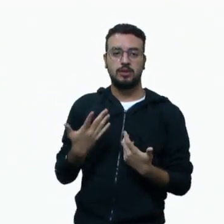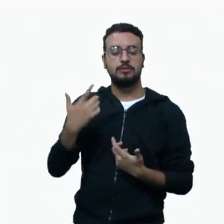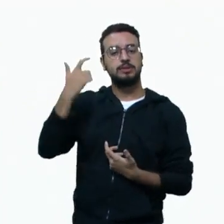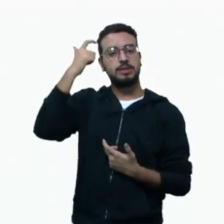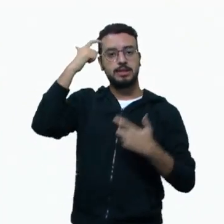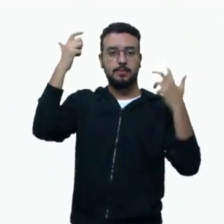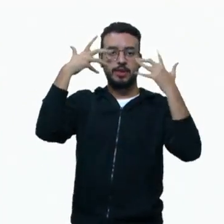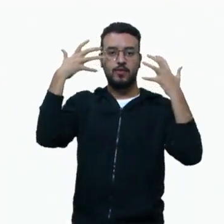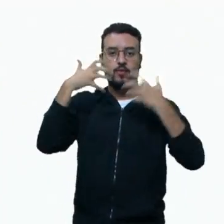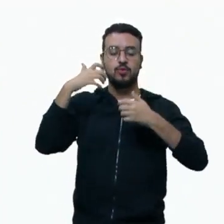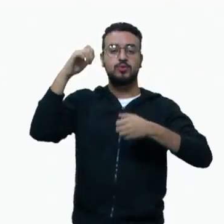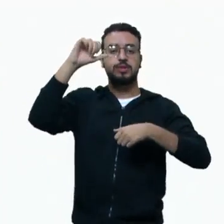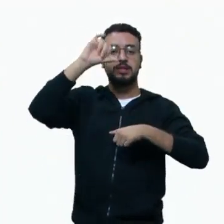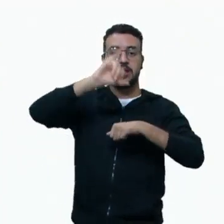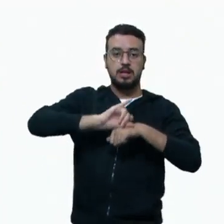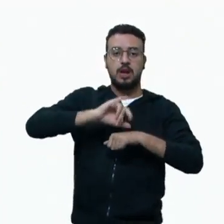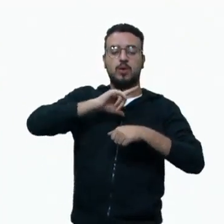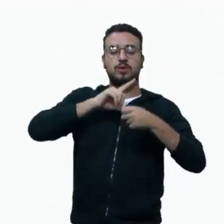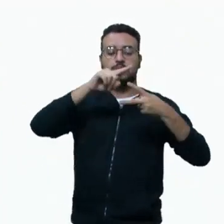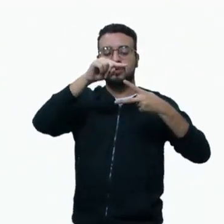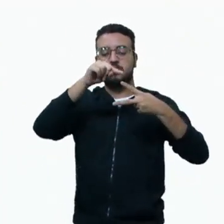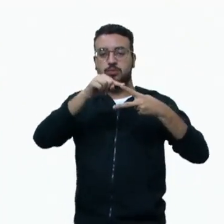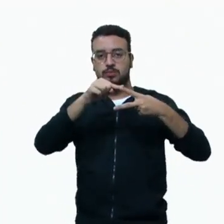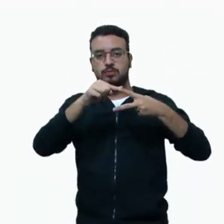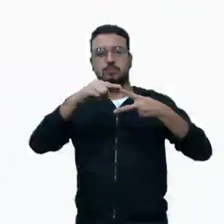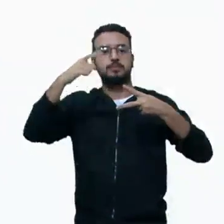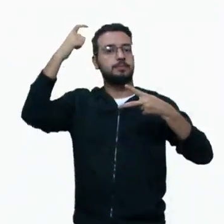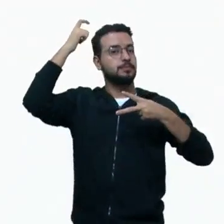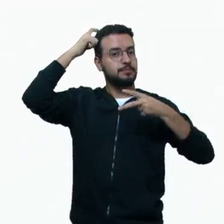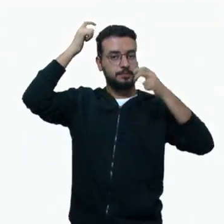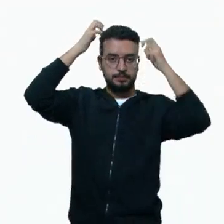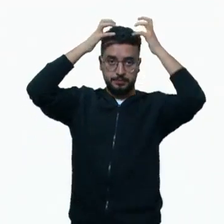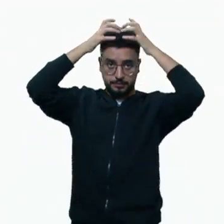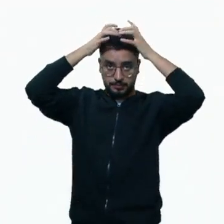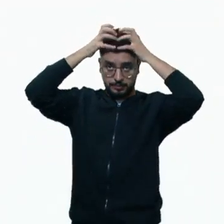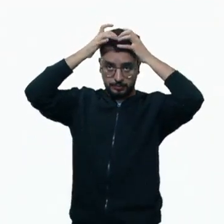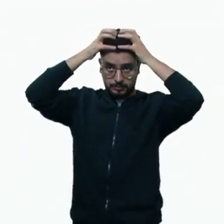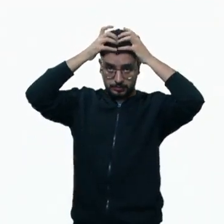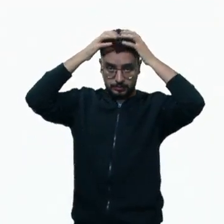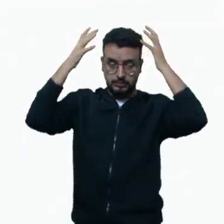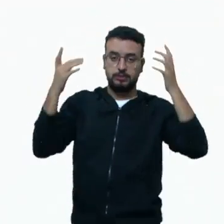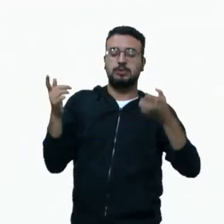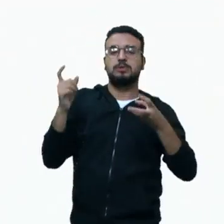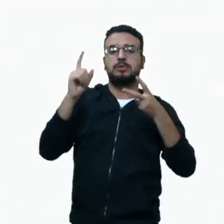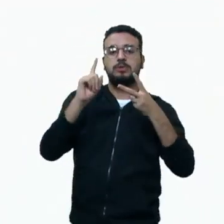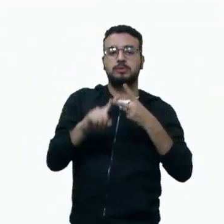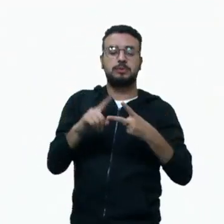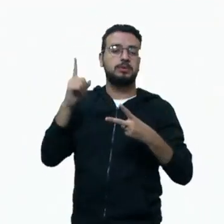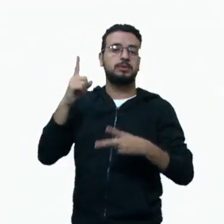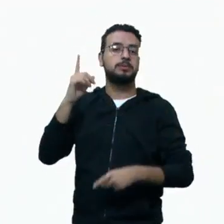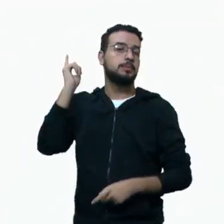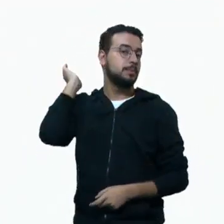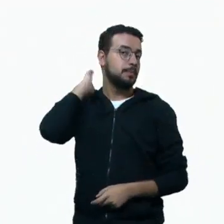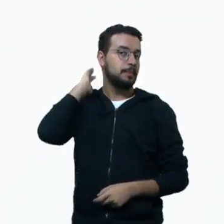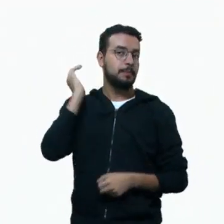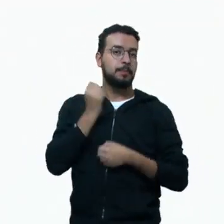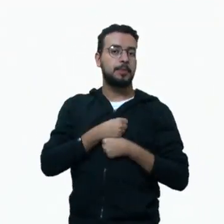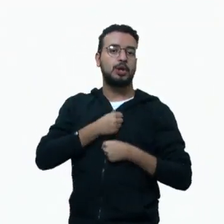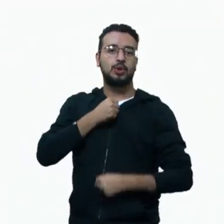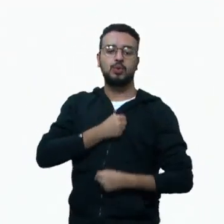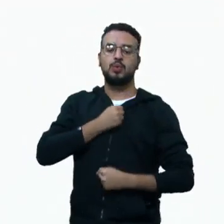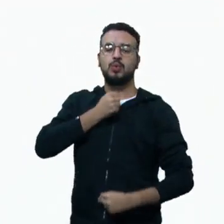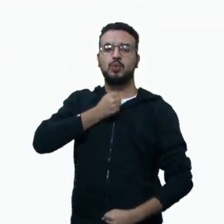Ela está envolvida no sistema nervoso central. Bom, o sistema nervoso central ele está presente